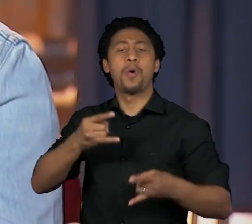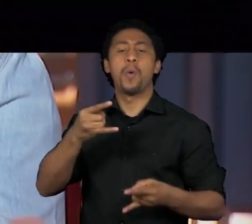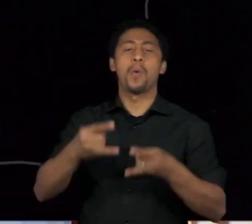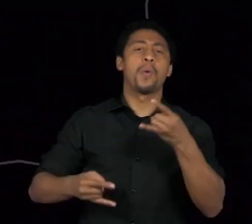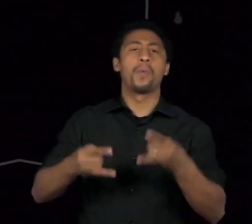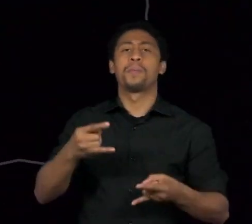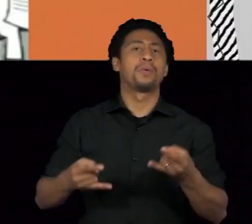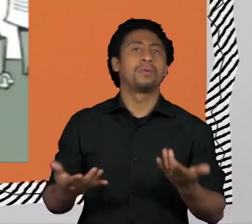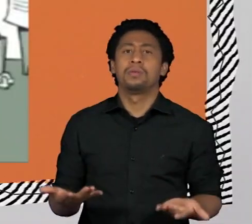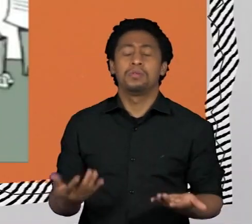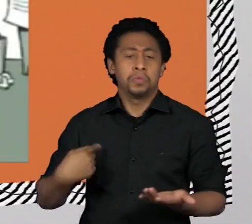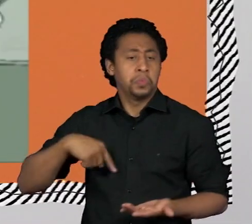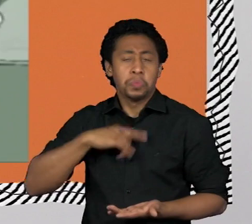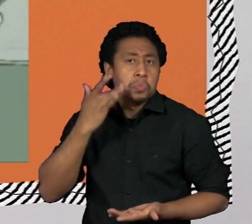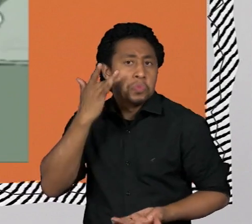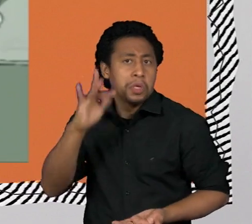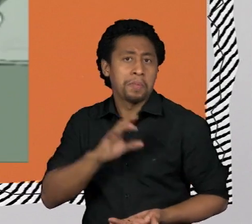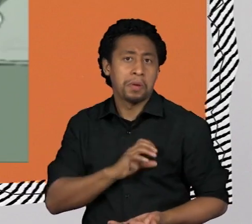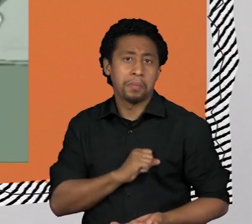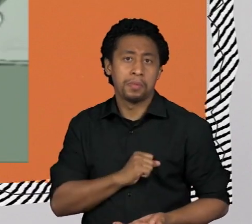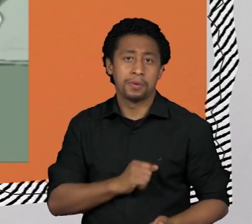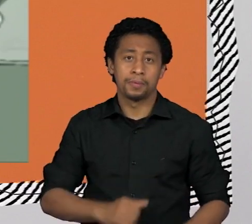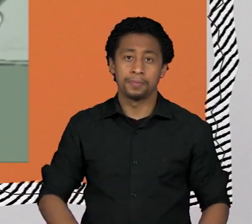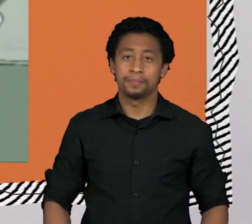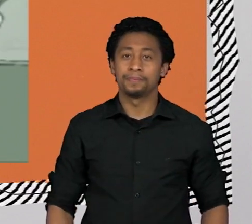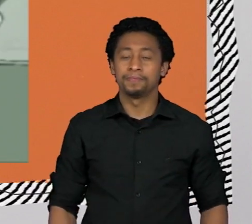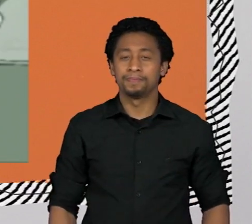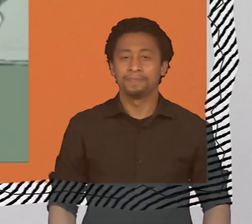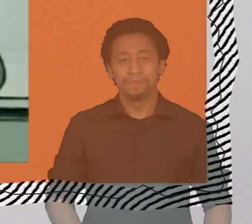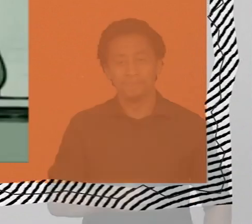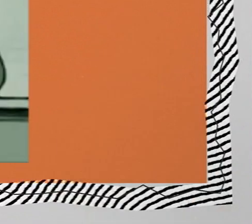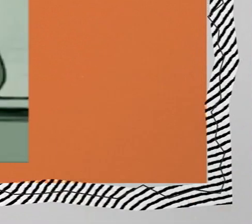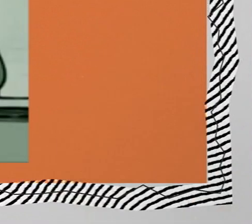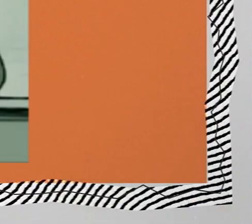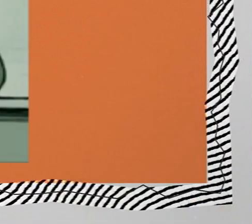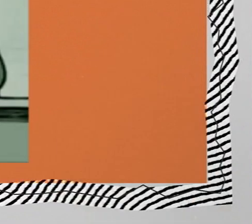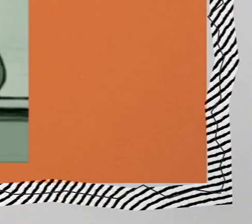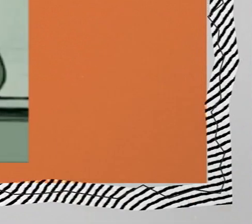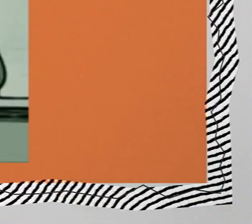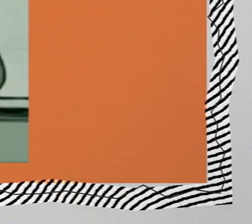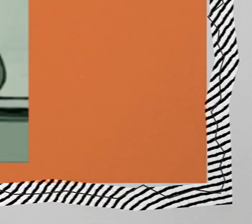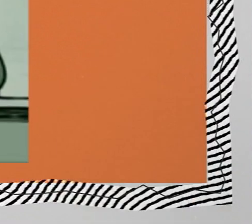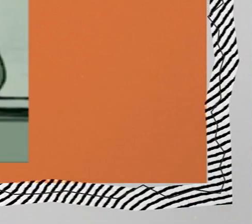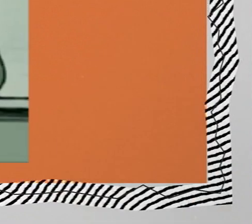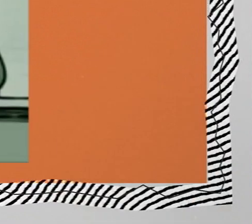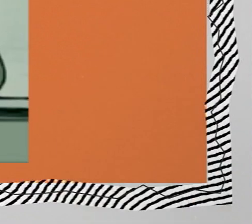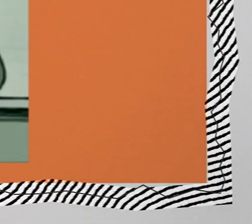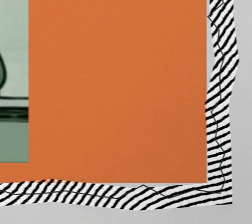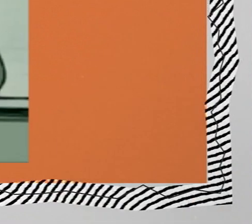amar? Te vejo sonhando e isso dá medo.